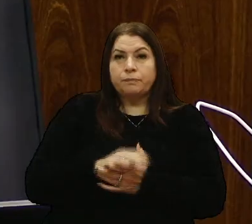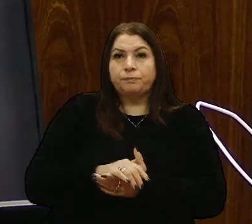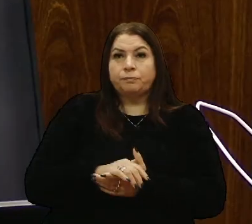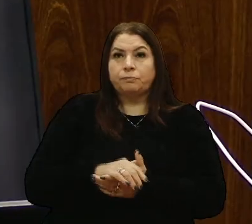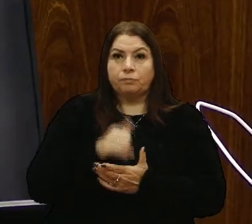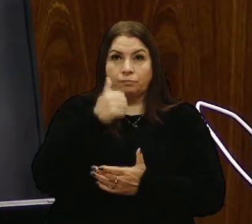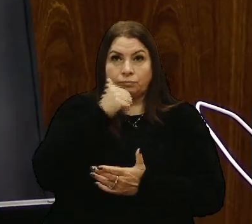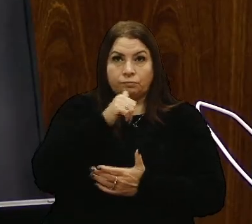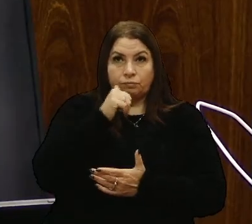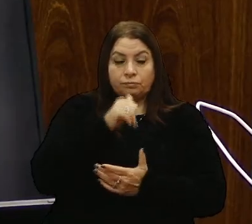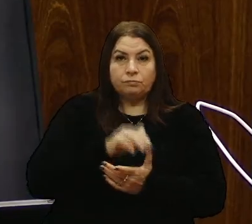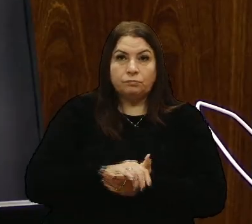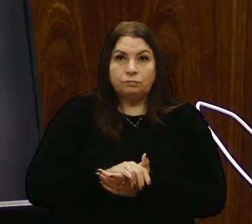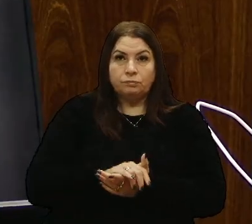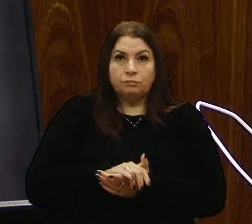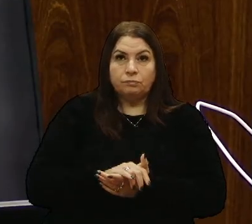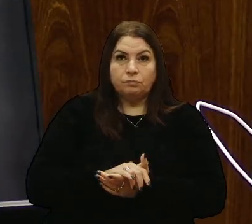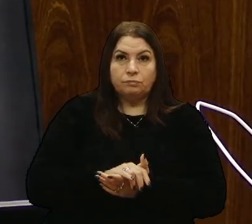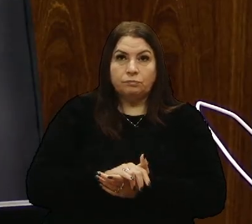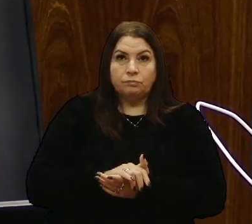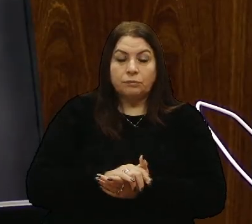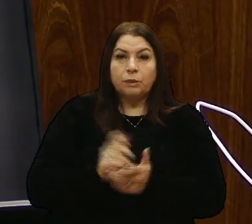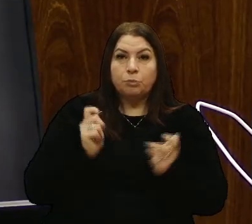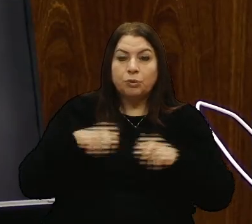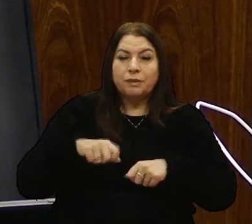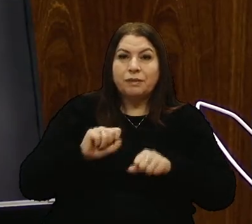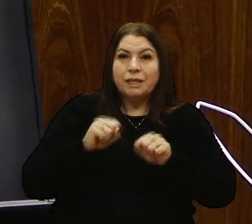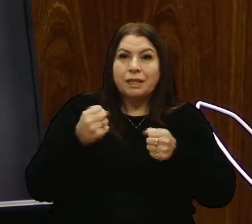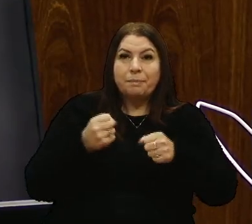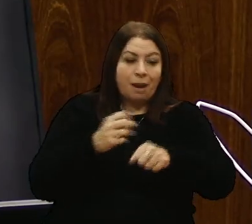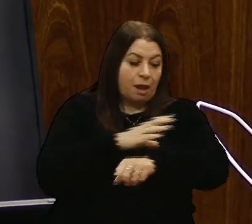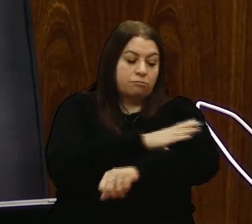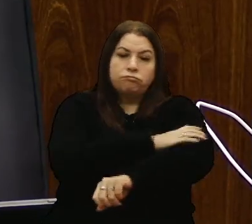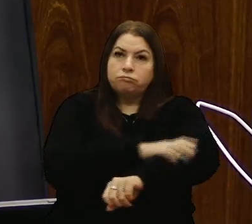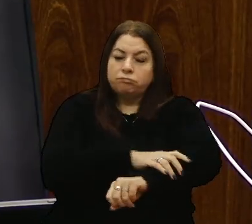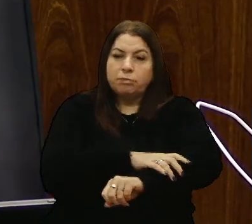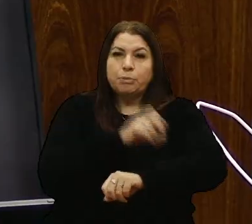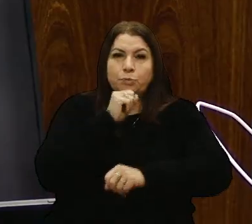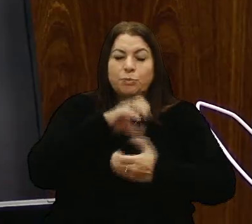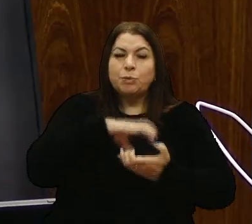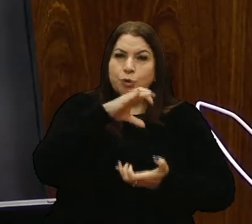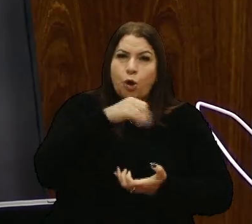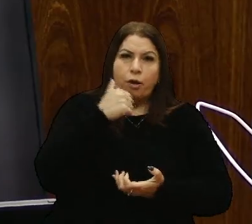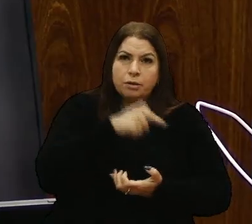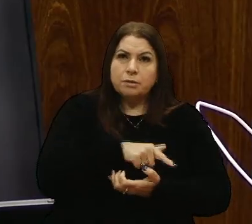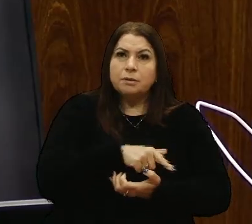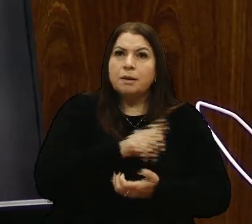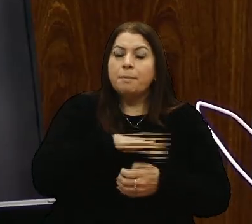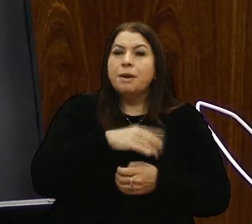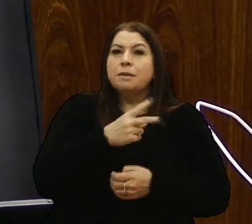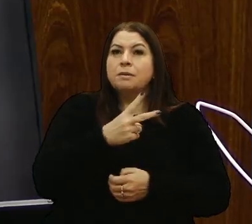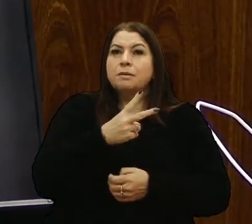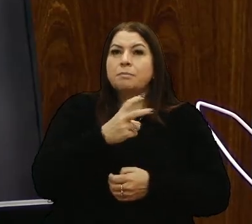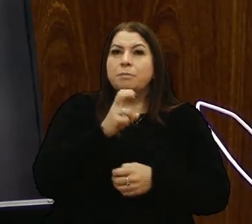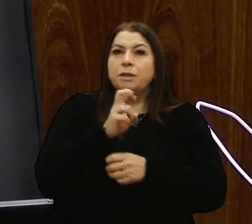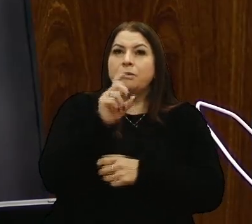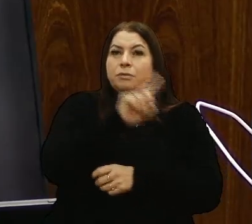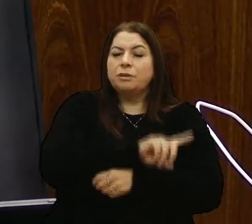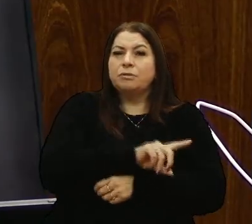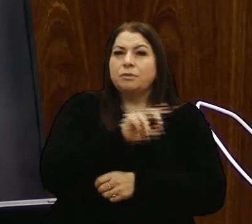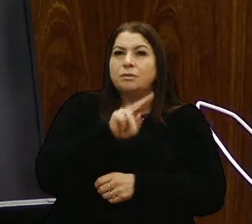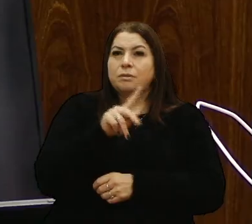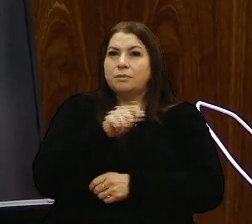uma mulher que tinha possível fratura no braço, uma pessoa idosa, que ficou mais de 5 dias na